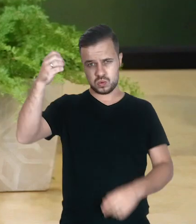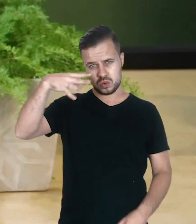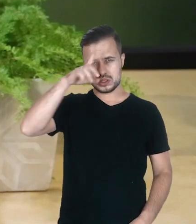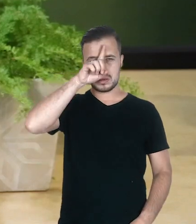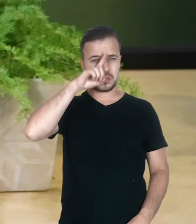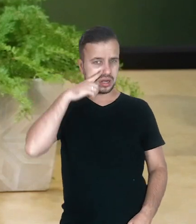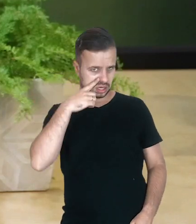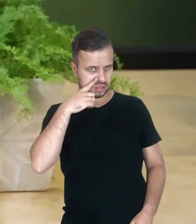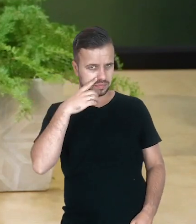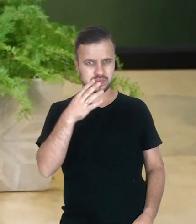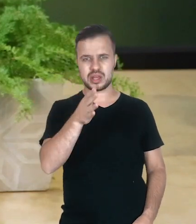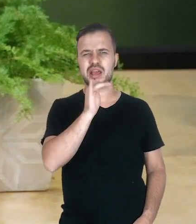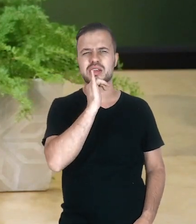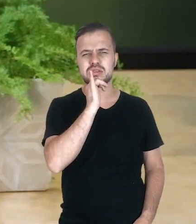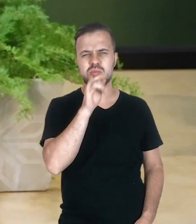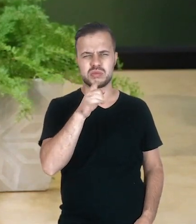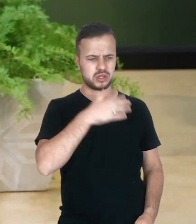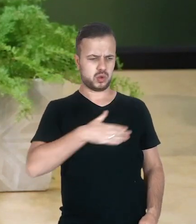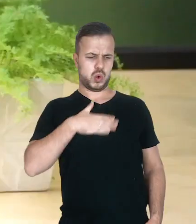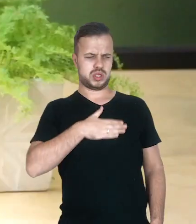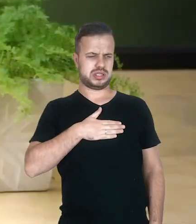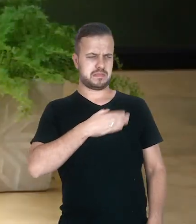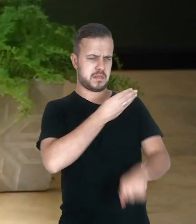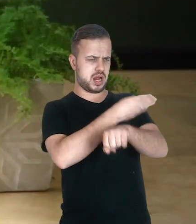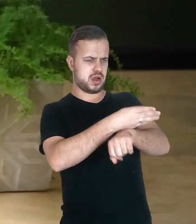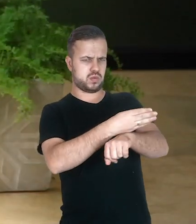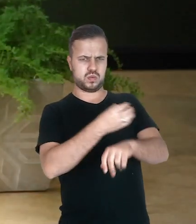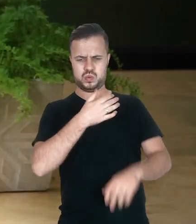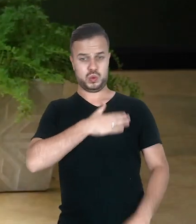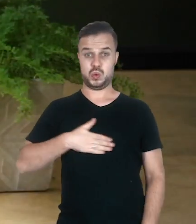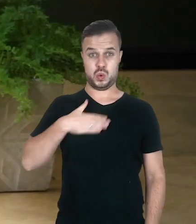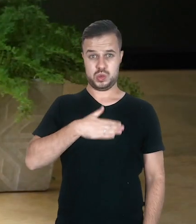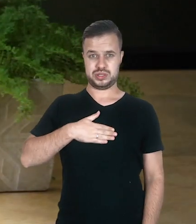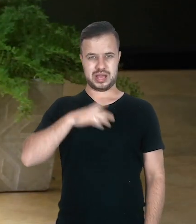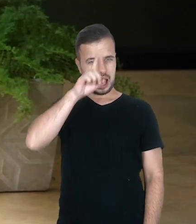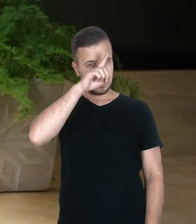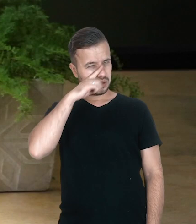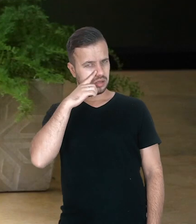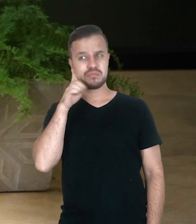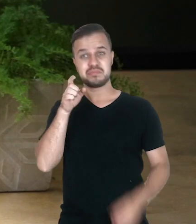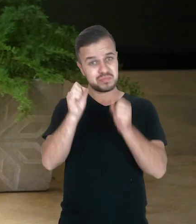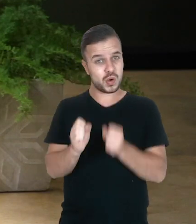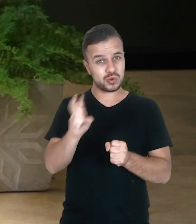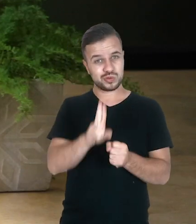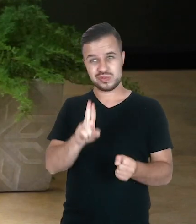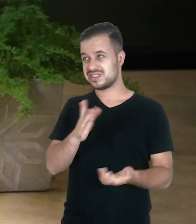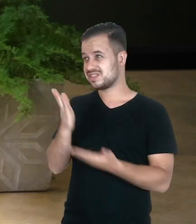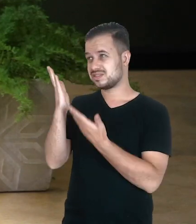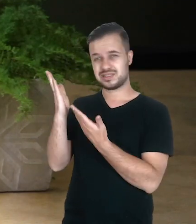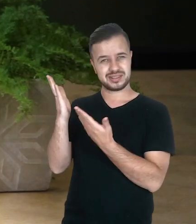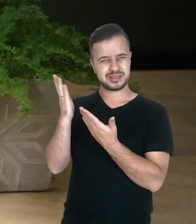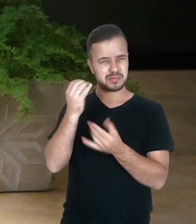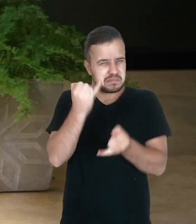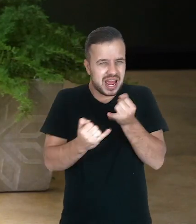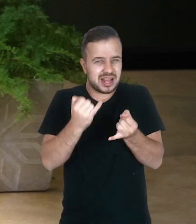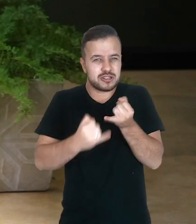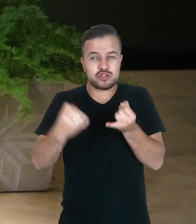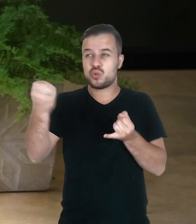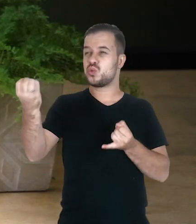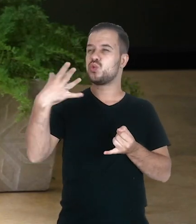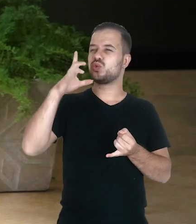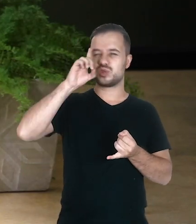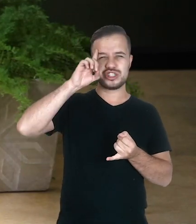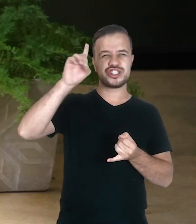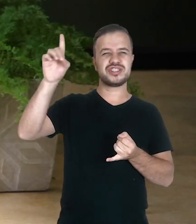luz branca estourada, nem daquela luz muito amarelada, você pode apostar nesse tipo de iluminação porque ela se assemelha à luz do